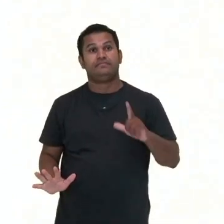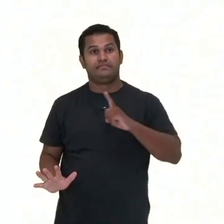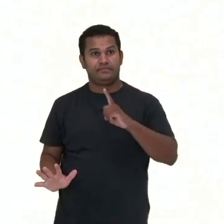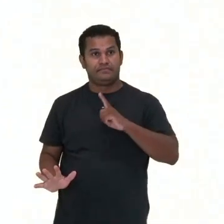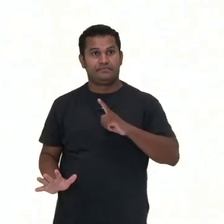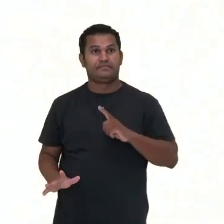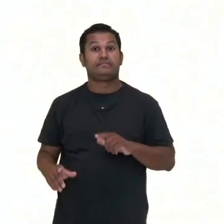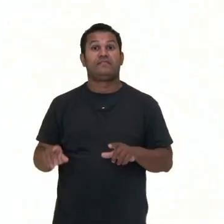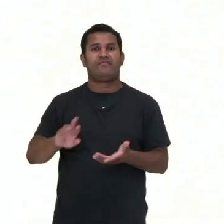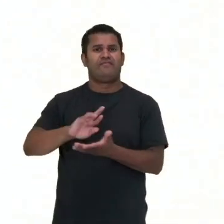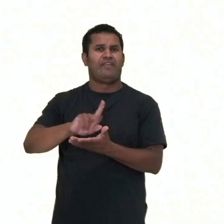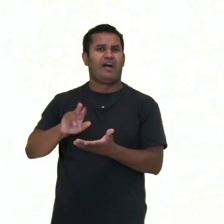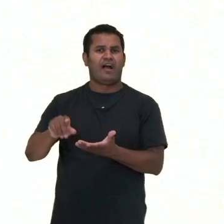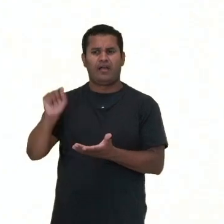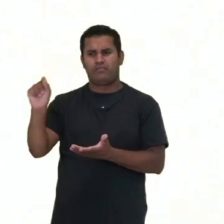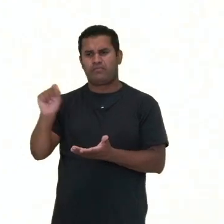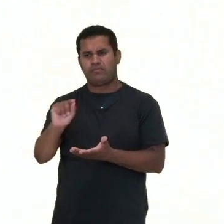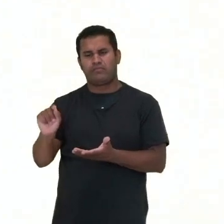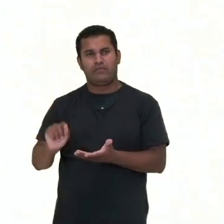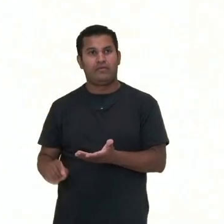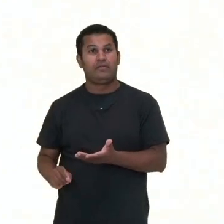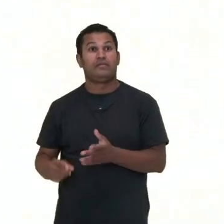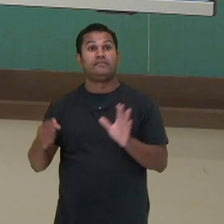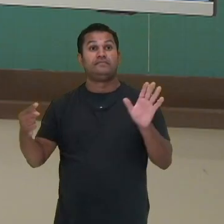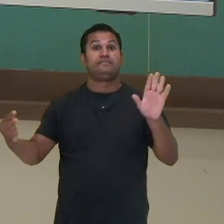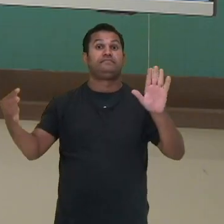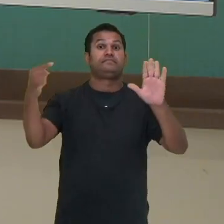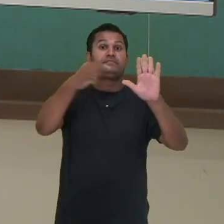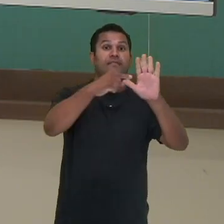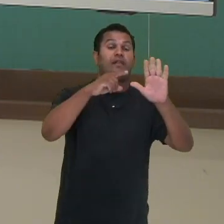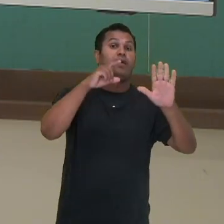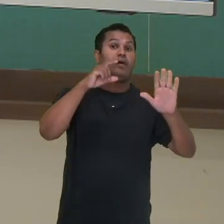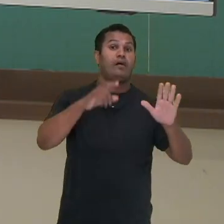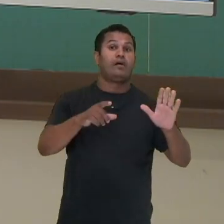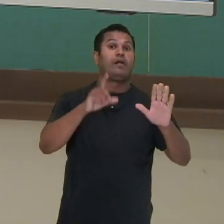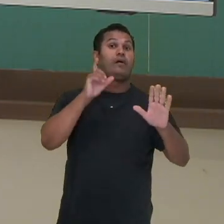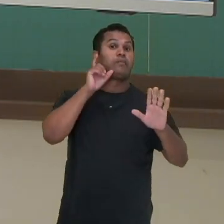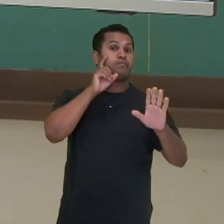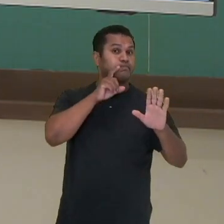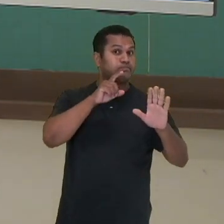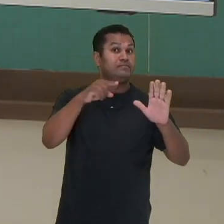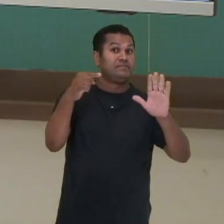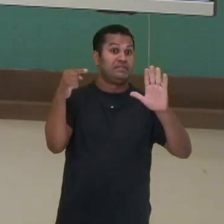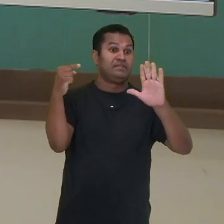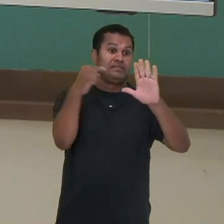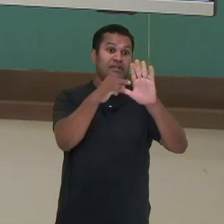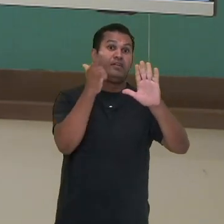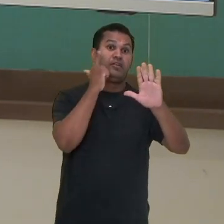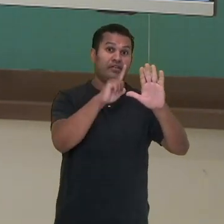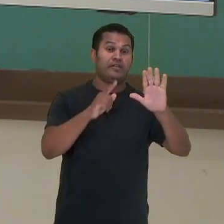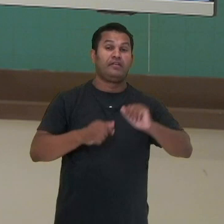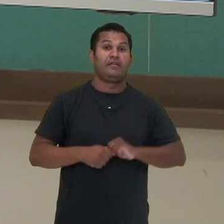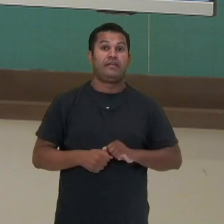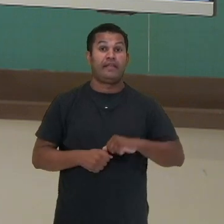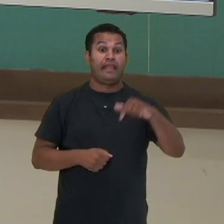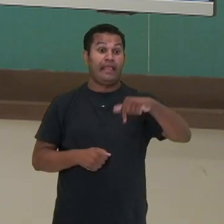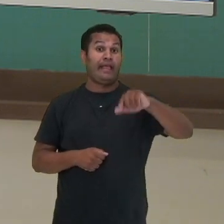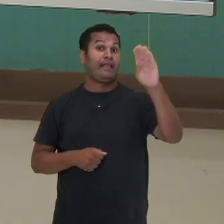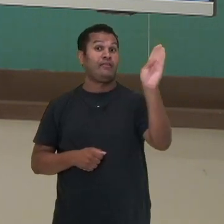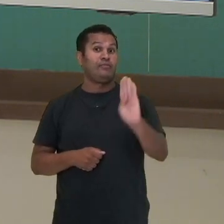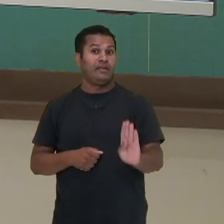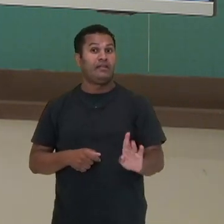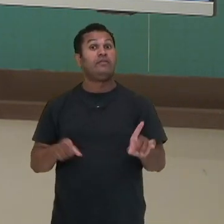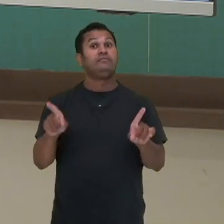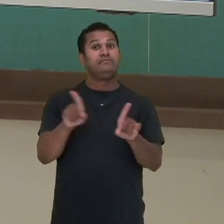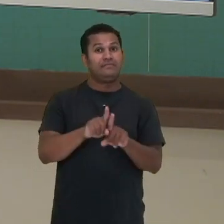as Antilhas e Nordeste do Brasil, porque quando nós contamos a história do Brasil, nós também falamos dos 25 anos da invasão holandesa